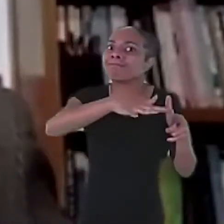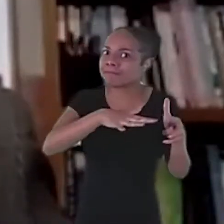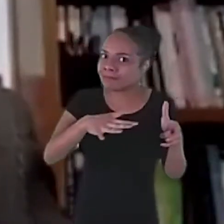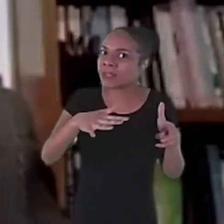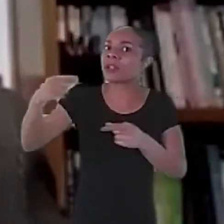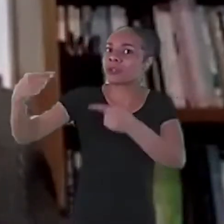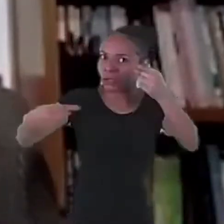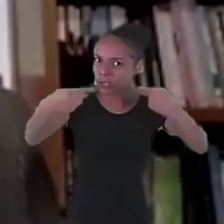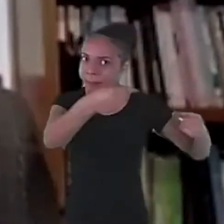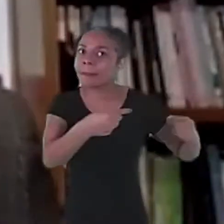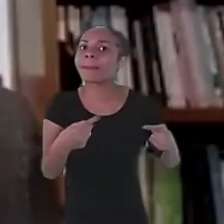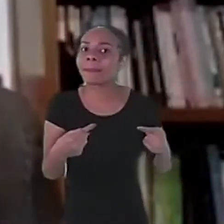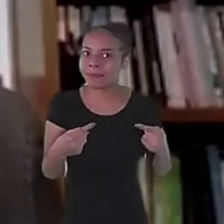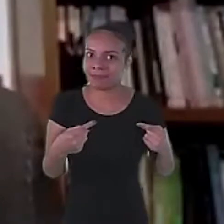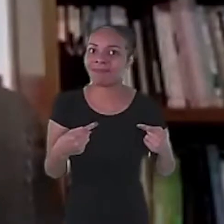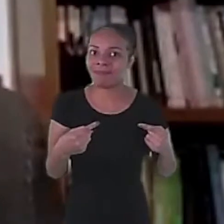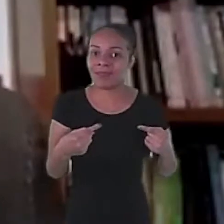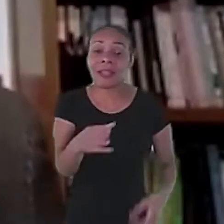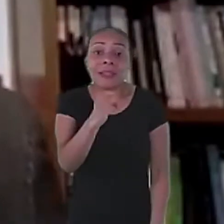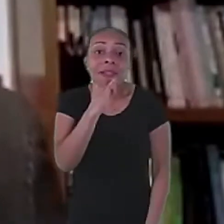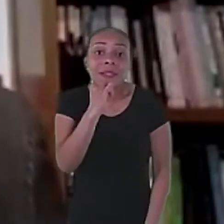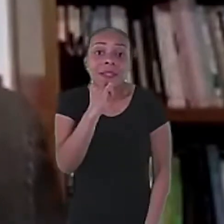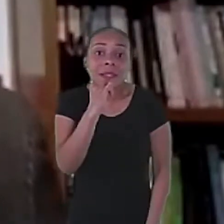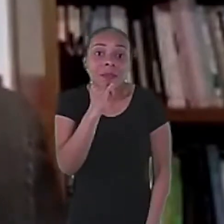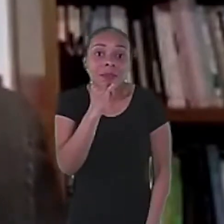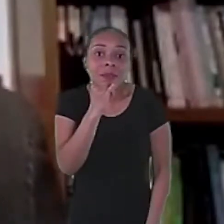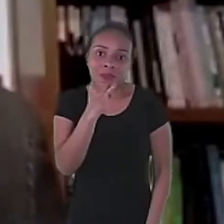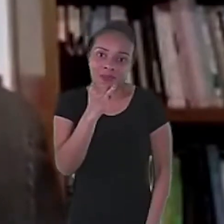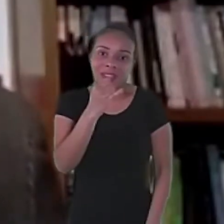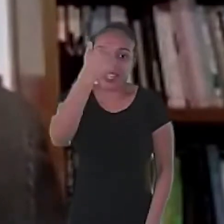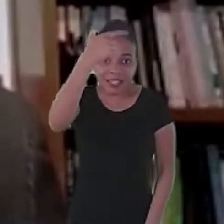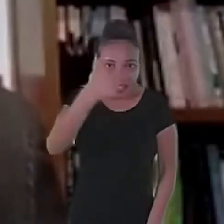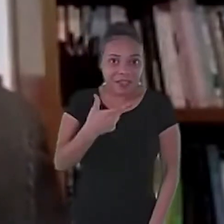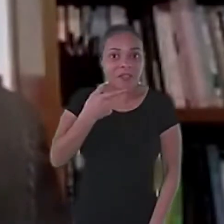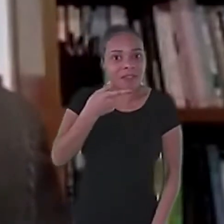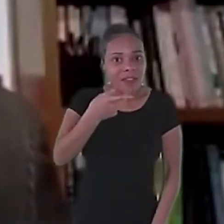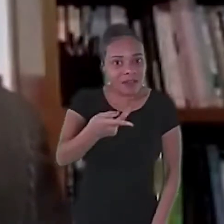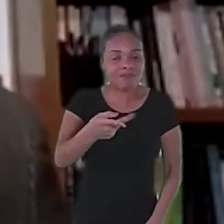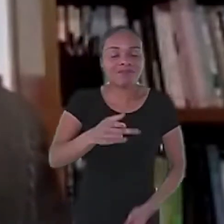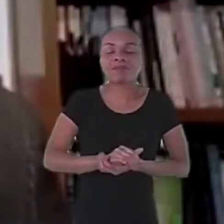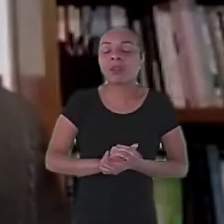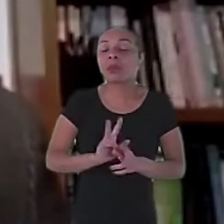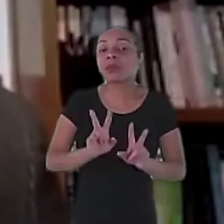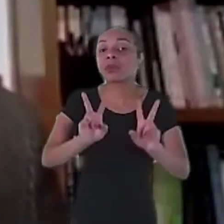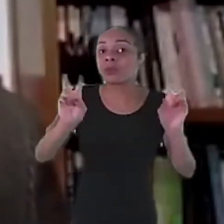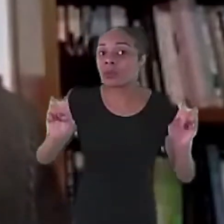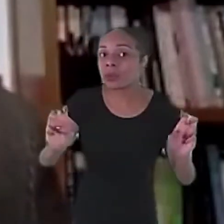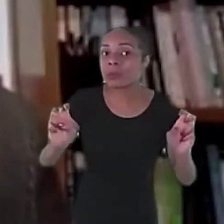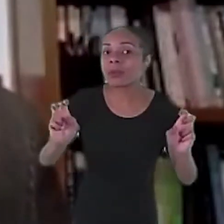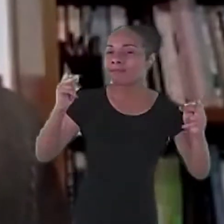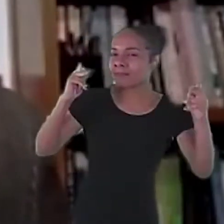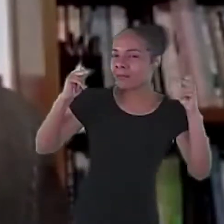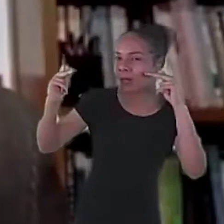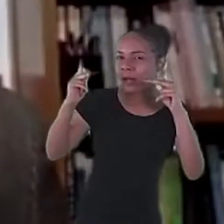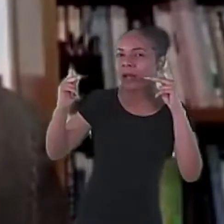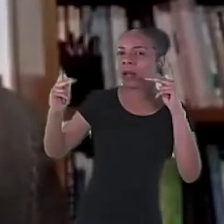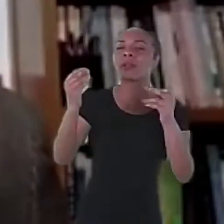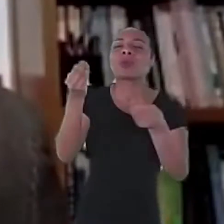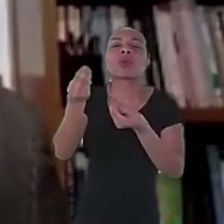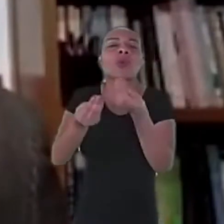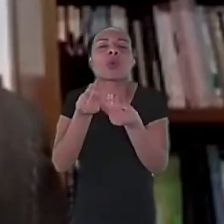eu chamei de a psicanálise como instrumento